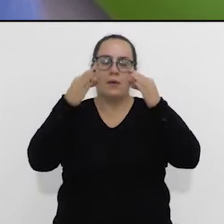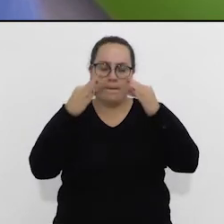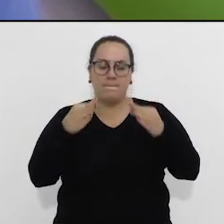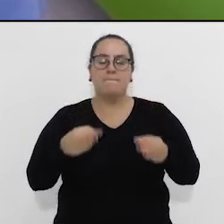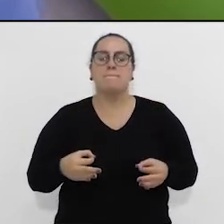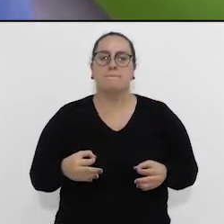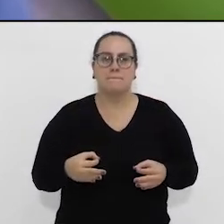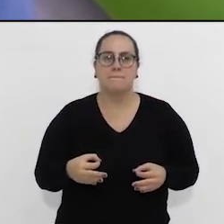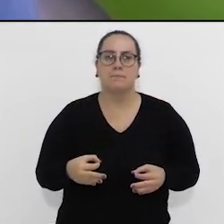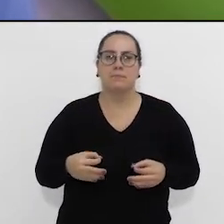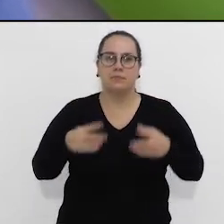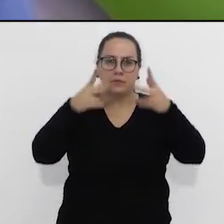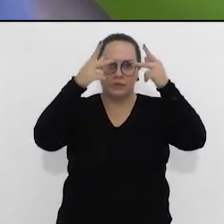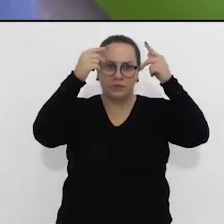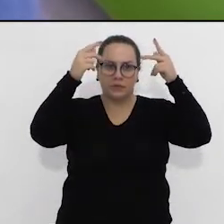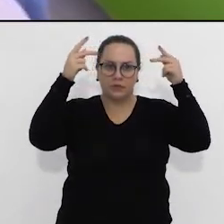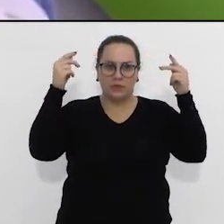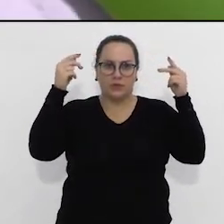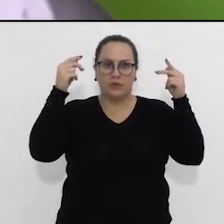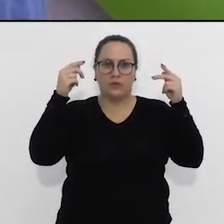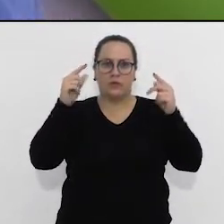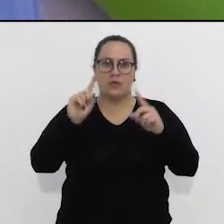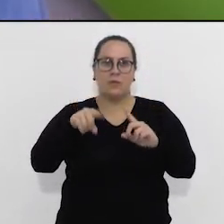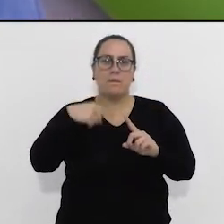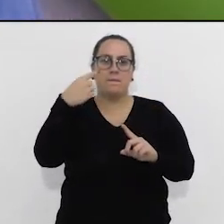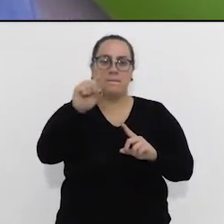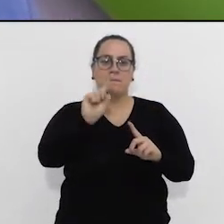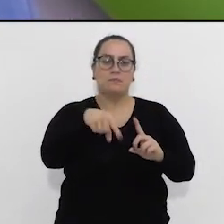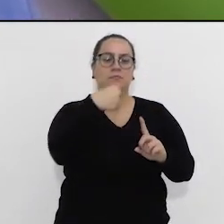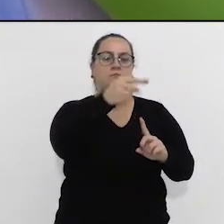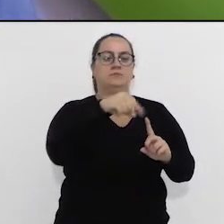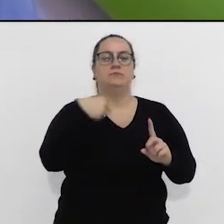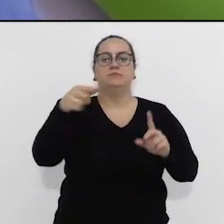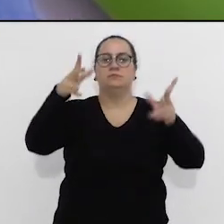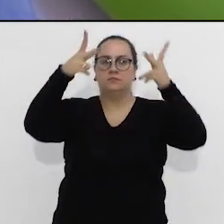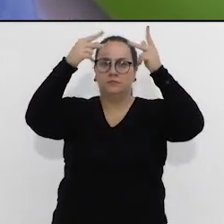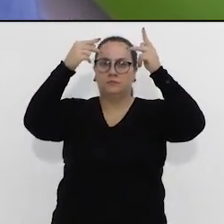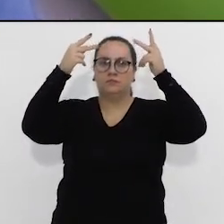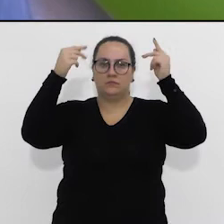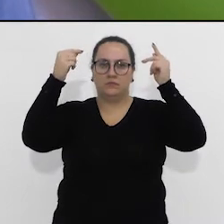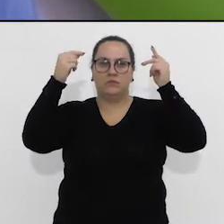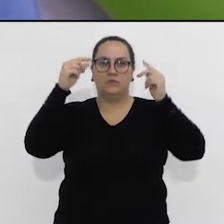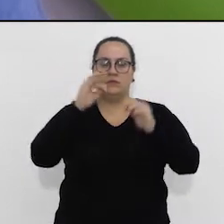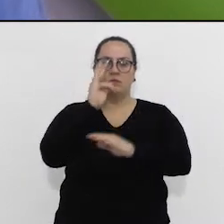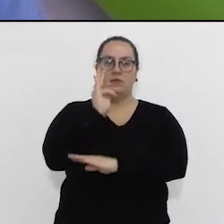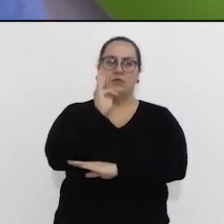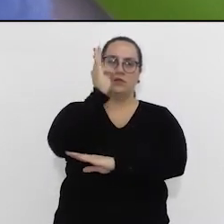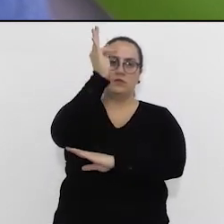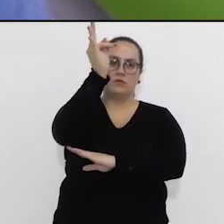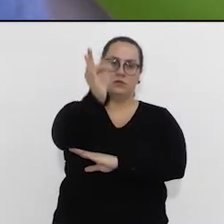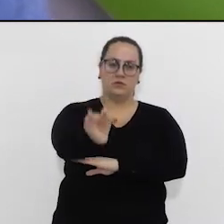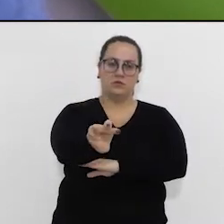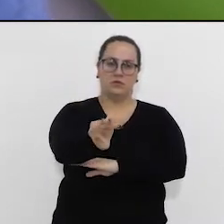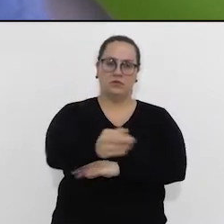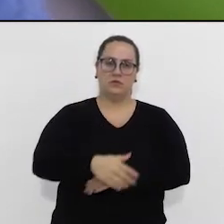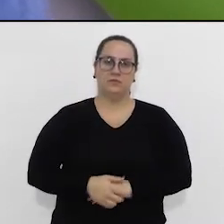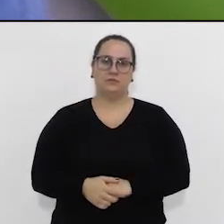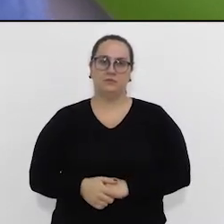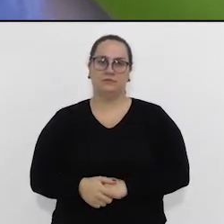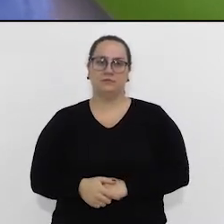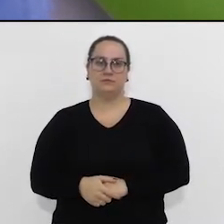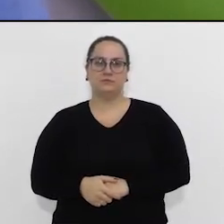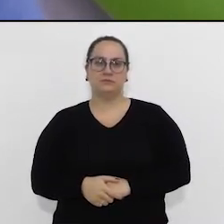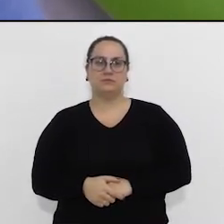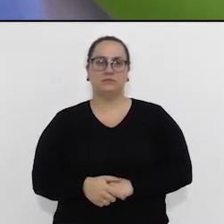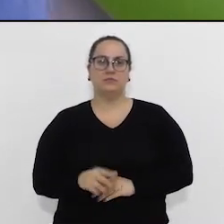deve não só o que vai ser leite mas os próximos prefeitos sim tem que pensar no futuro nós não temos que pensar em 10